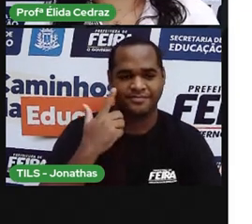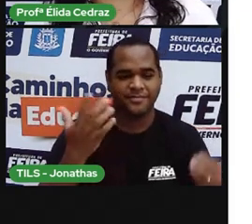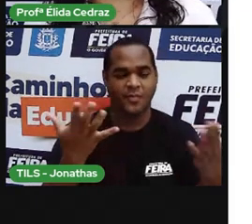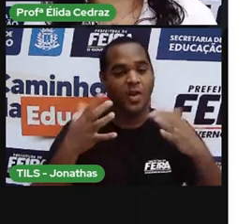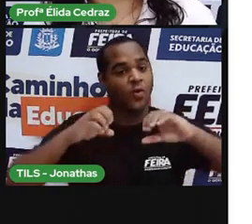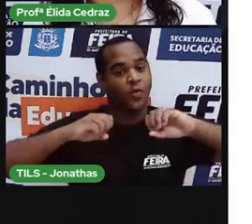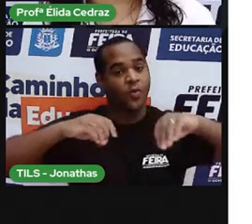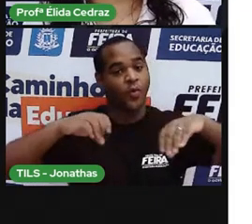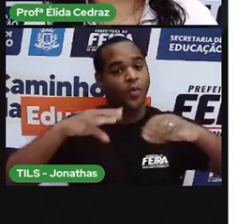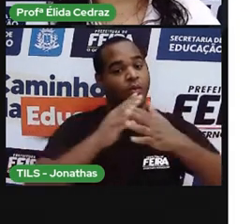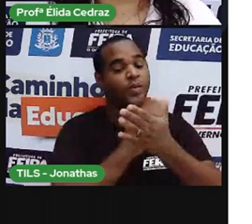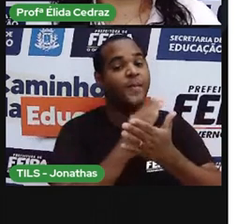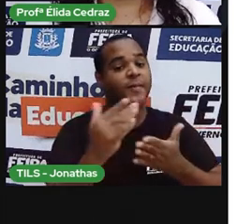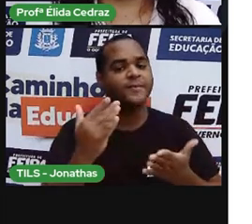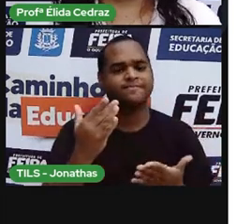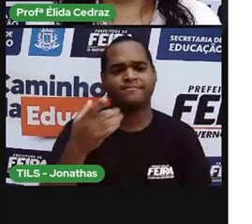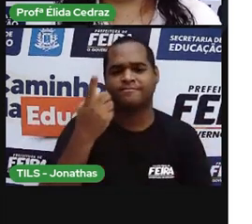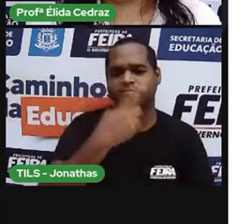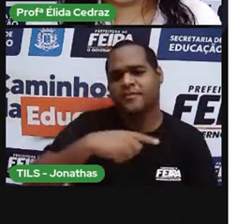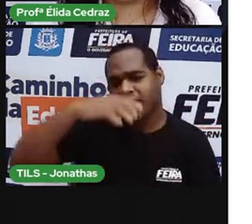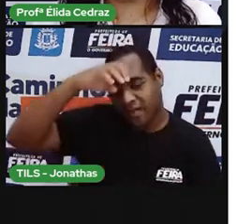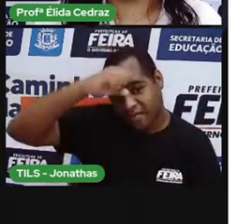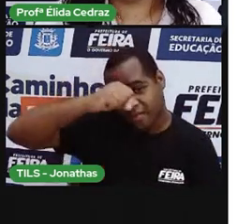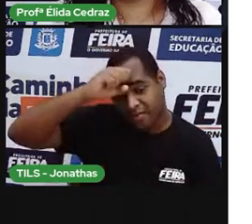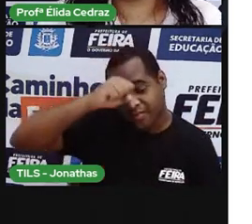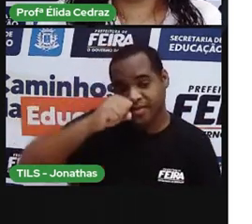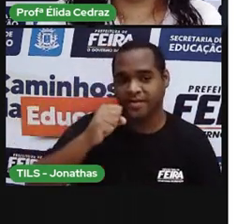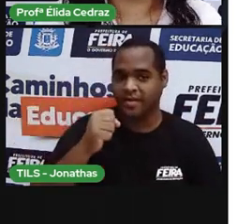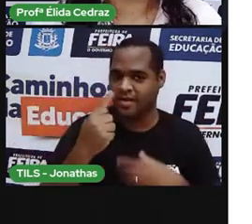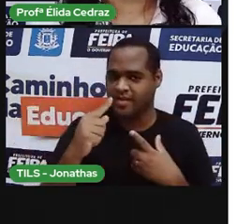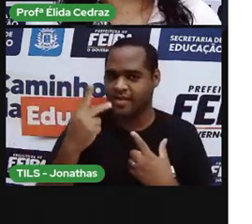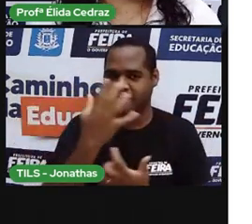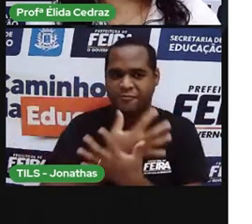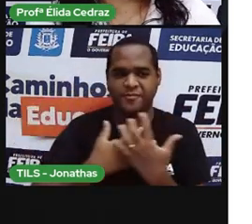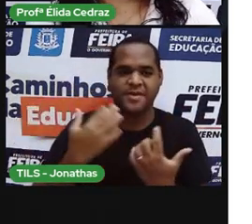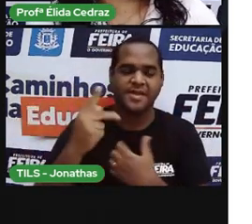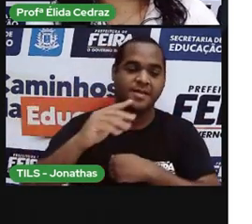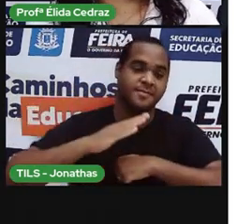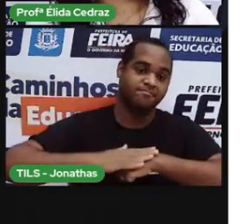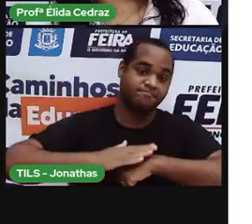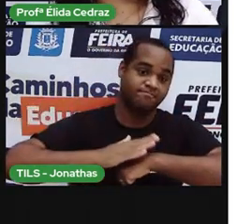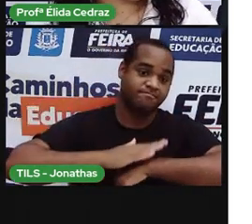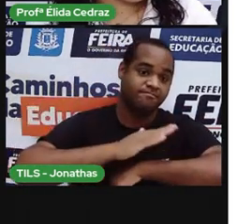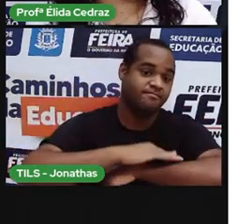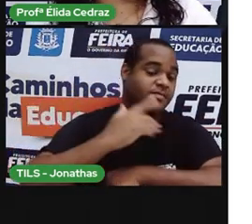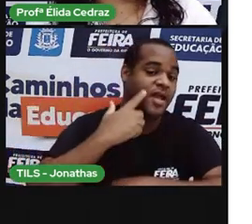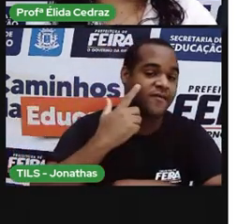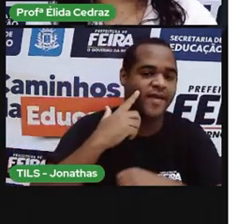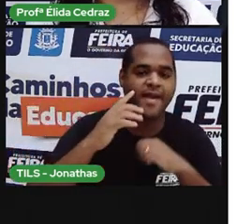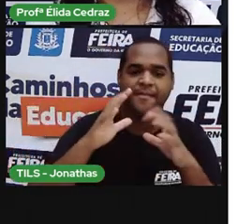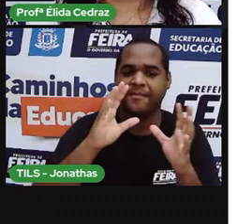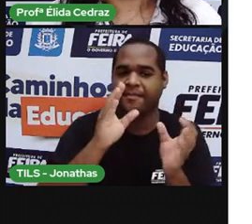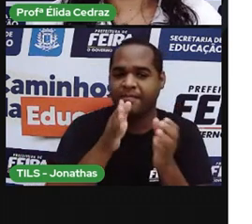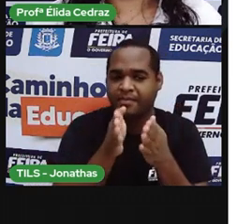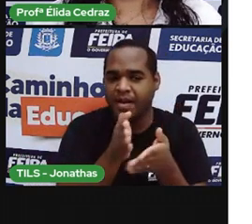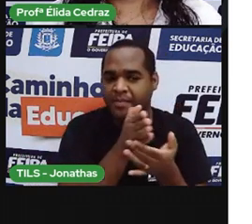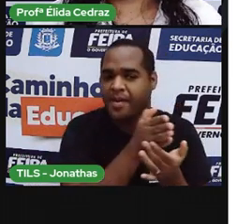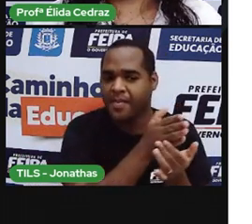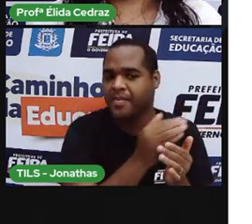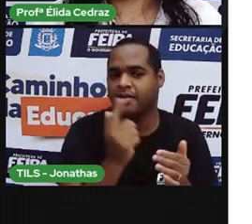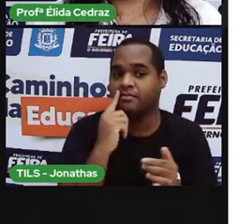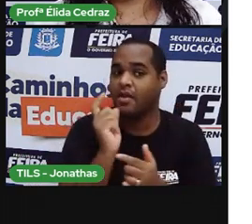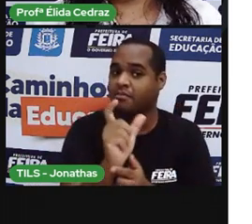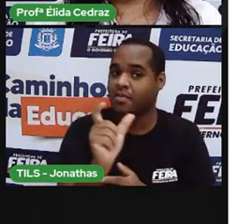aula, nós aprendemos na música do sapo na beira do rio a segmentar as palavras.